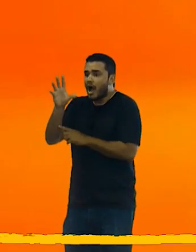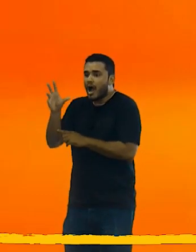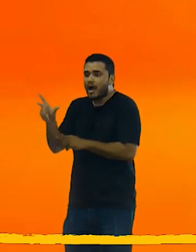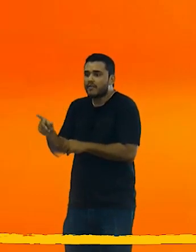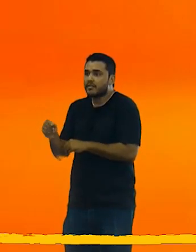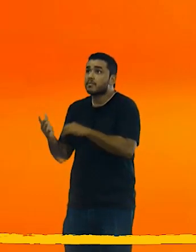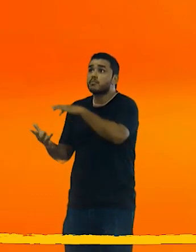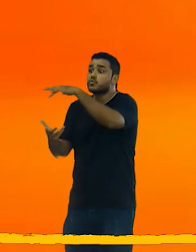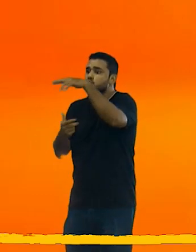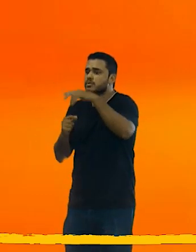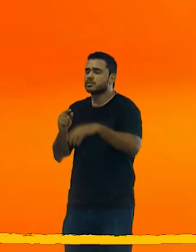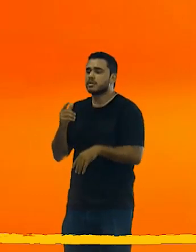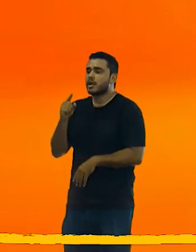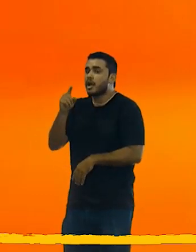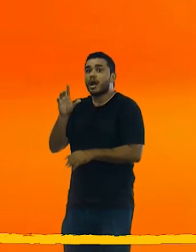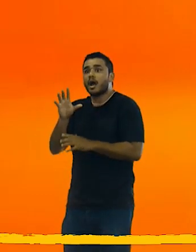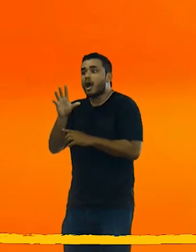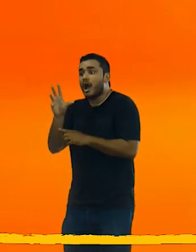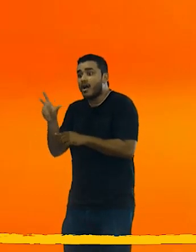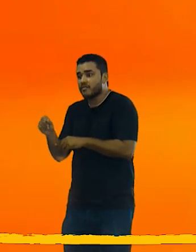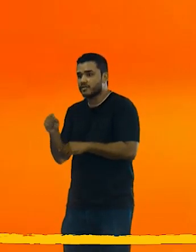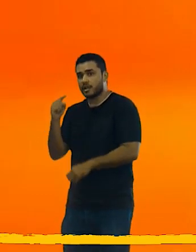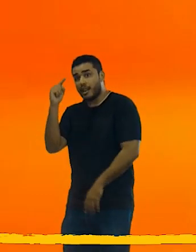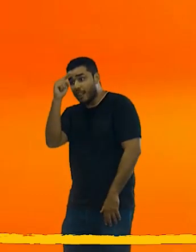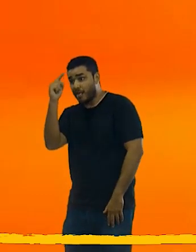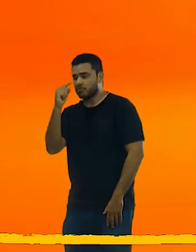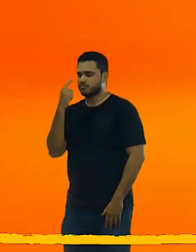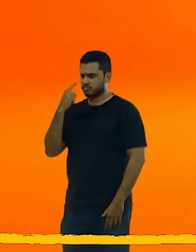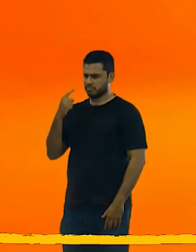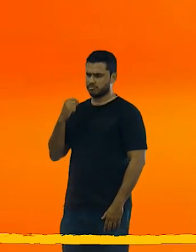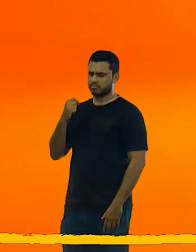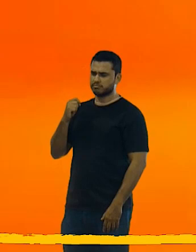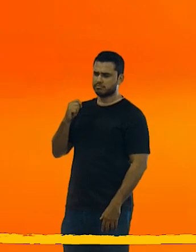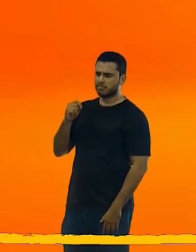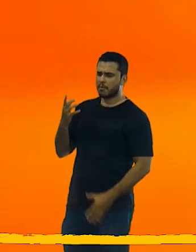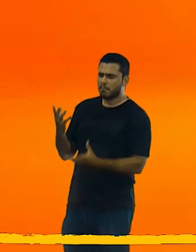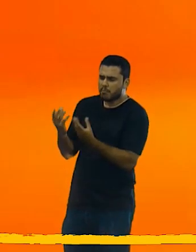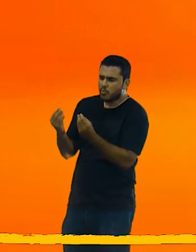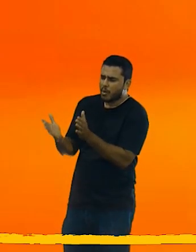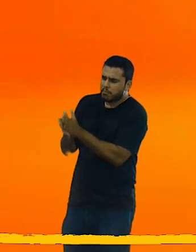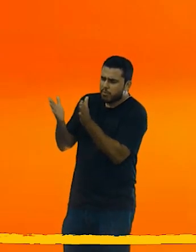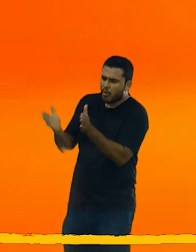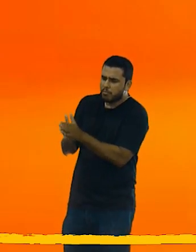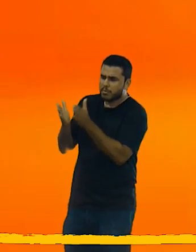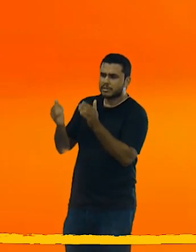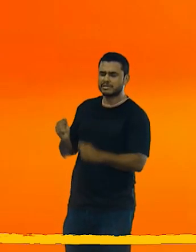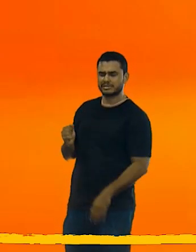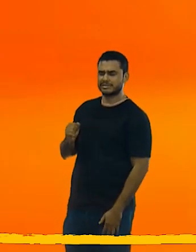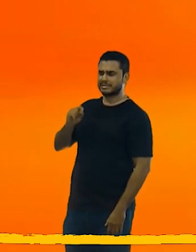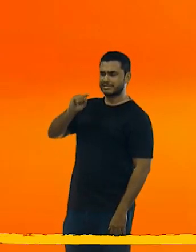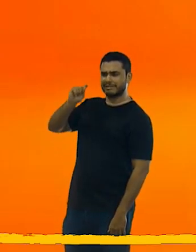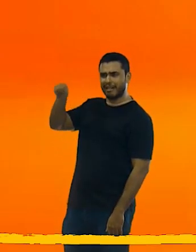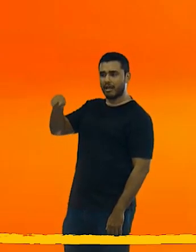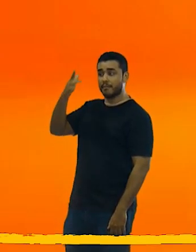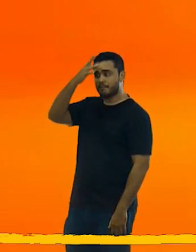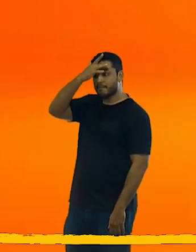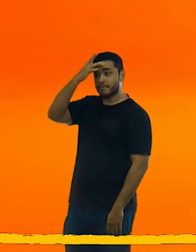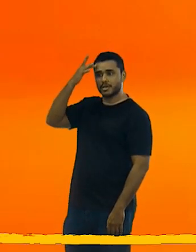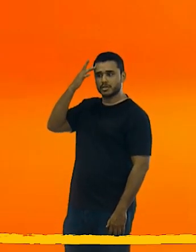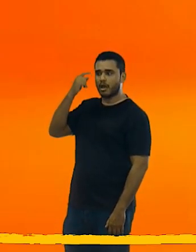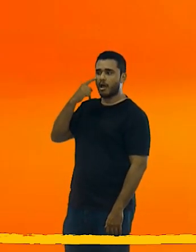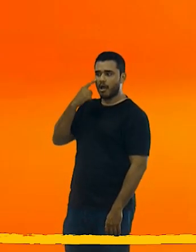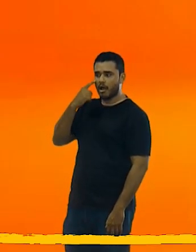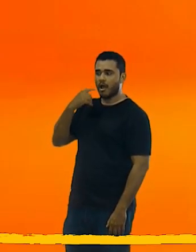muito alto. E aí, os americanos começaram a perceber uma coisa, que o alto índice de pobreza humana, que a fome